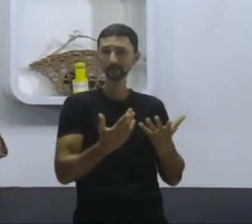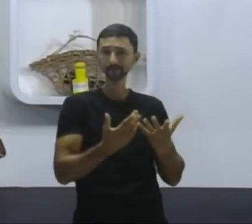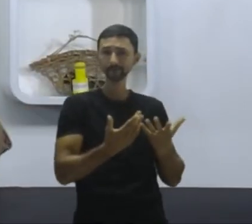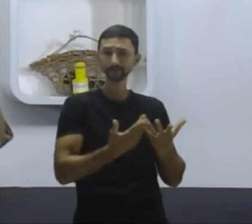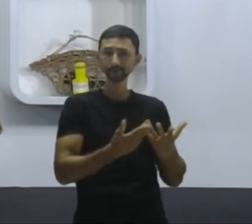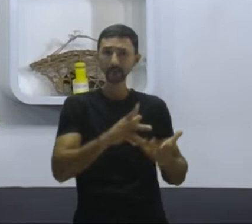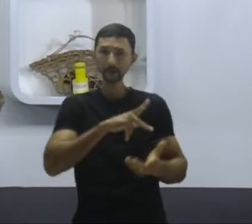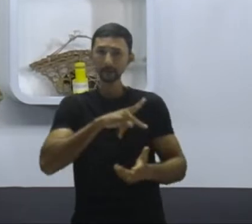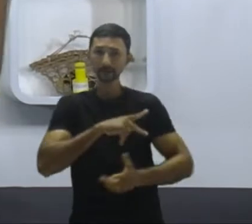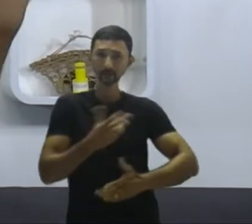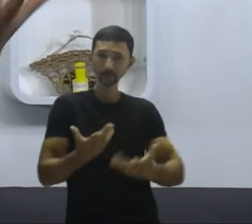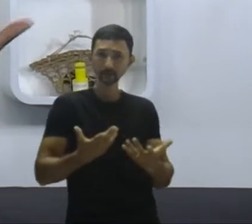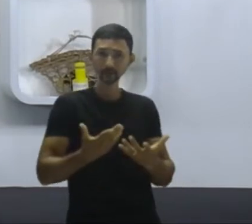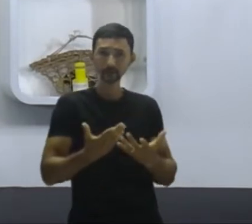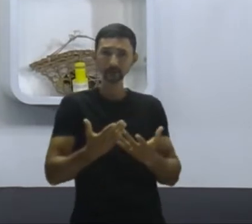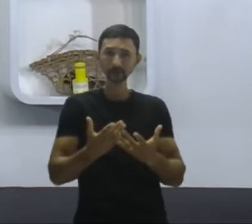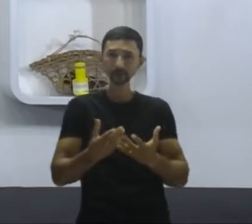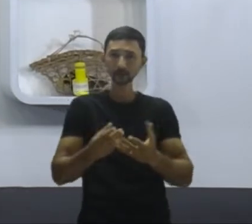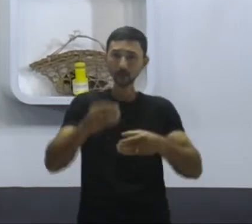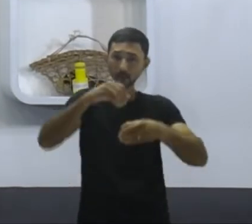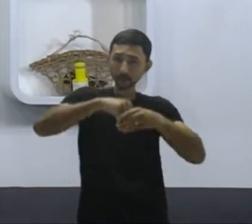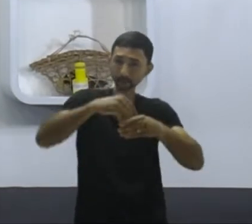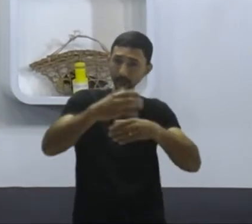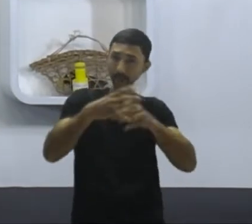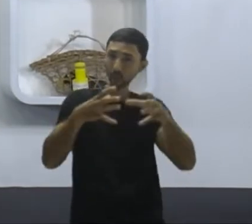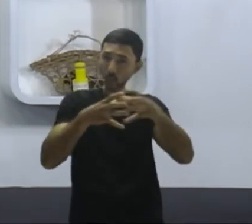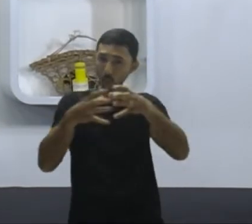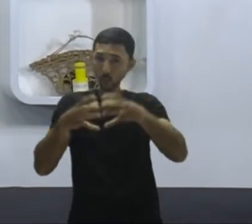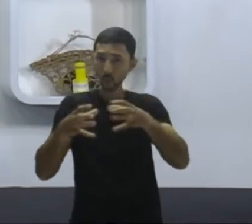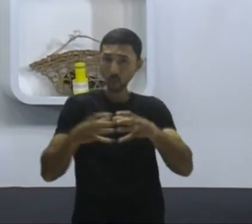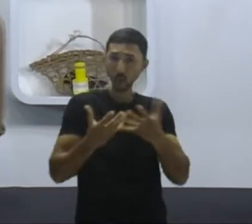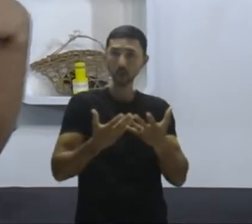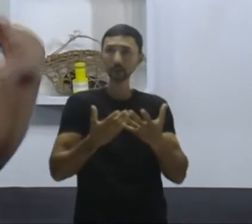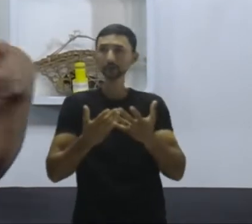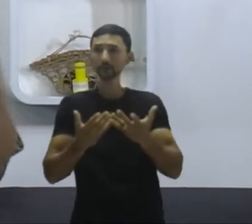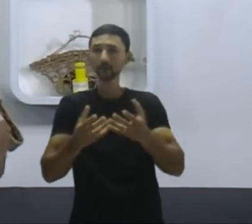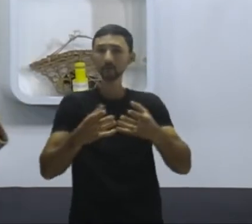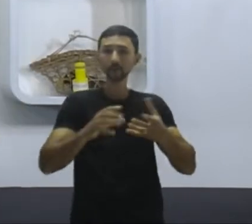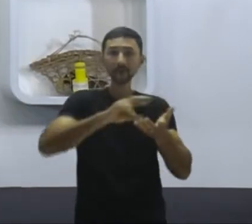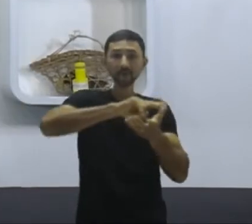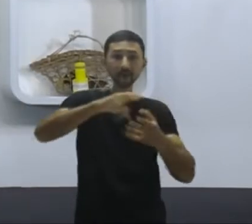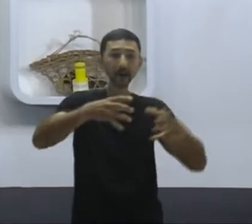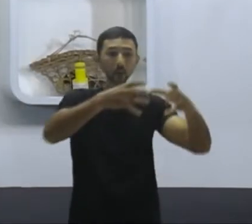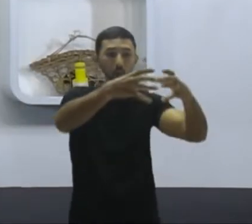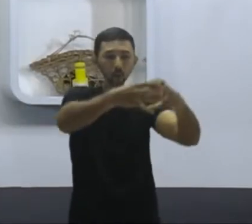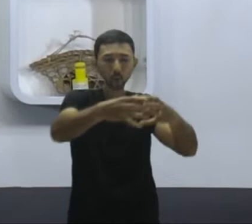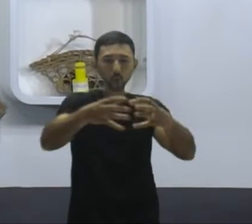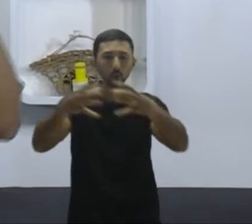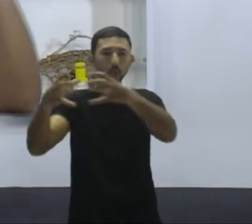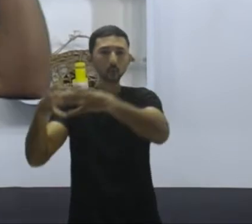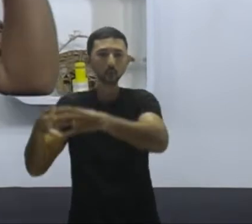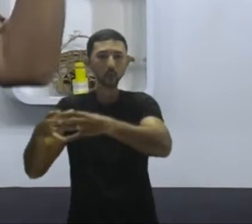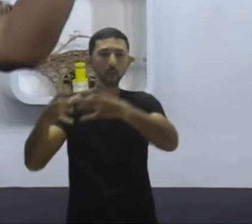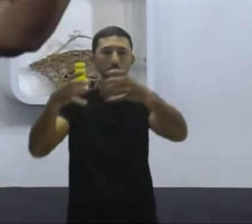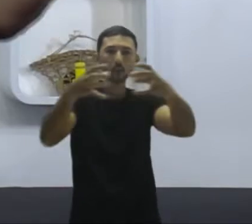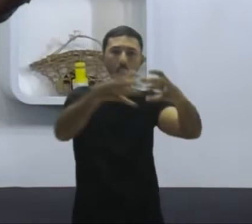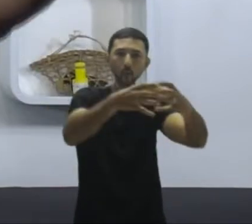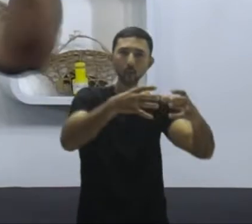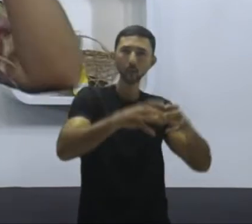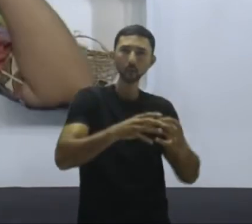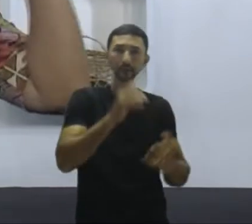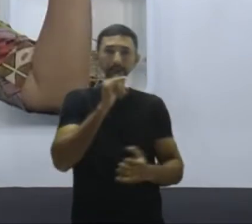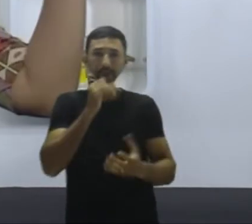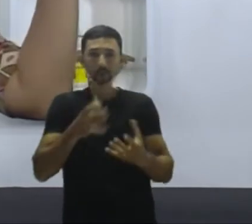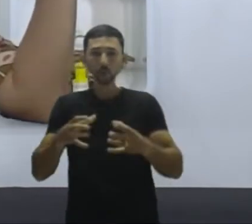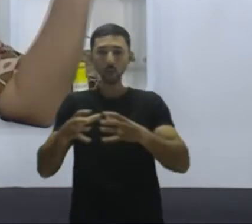peculiares, certo? Dentro dessa turma, nós temos, por exemplo, vários grupos. Nós temos um grupo daqueles alunos que